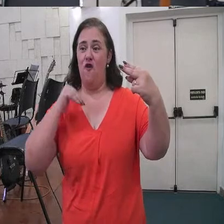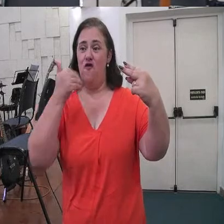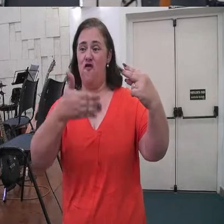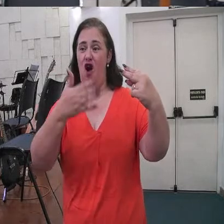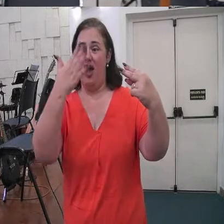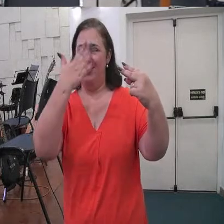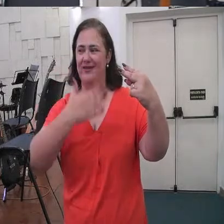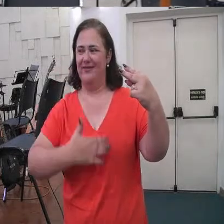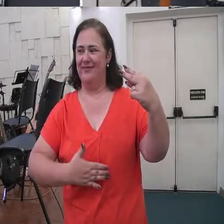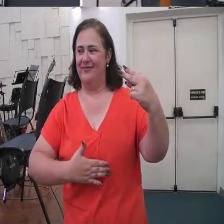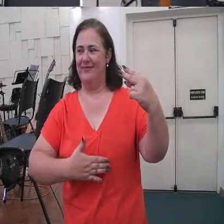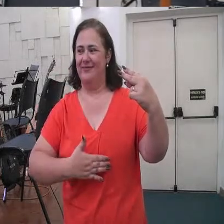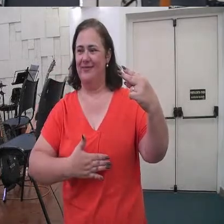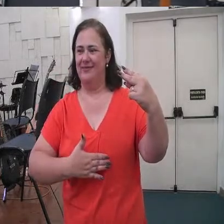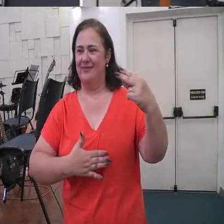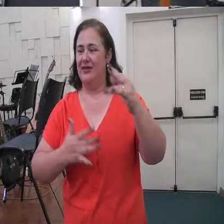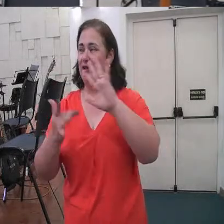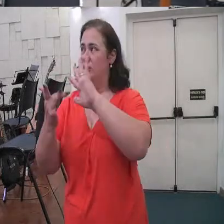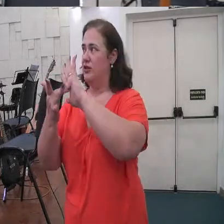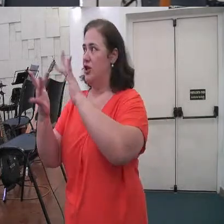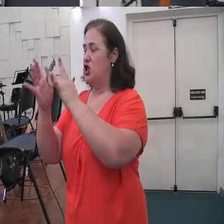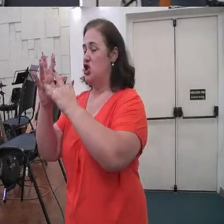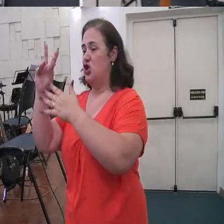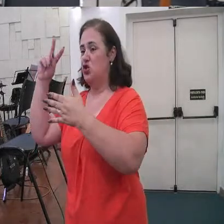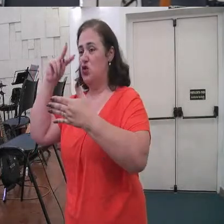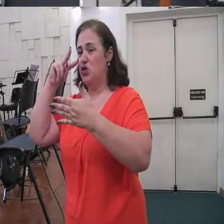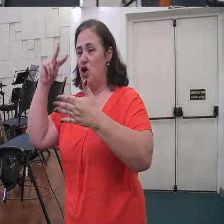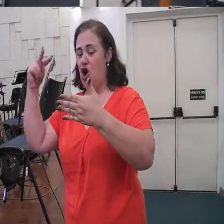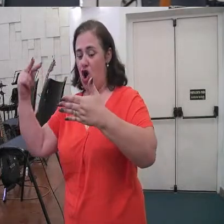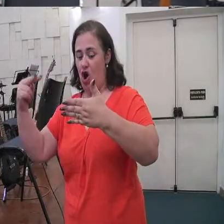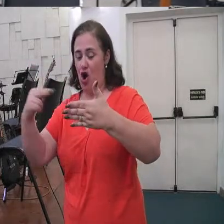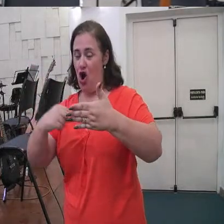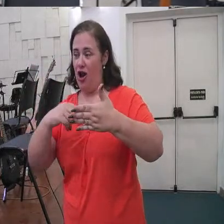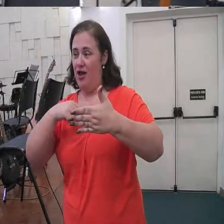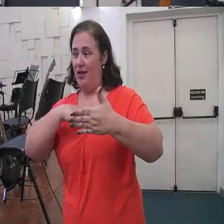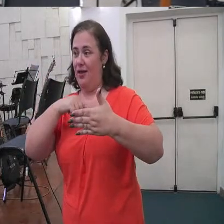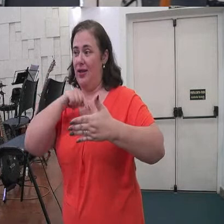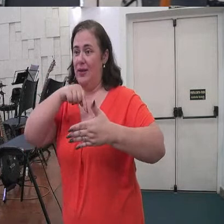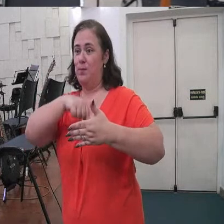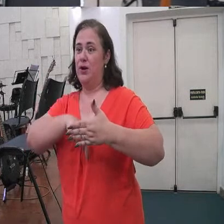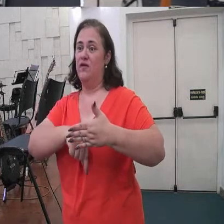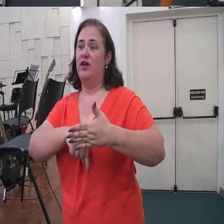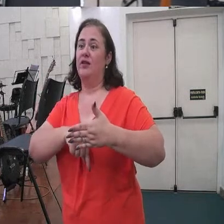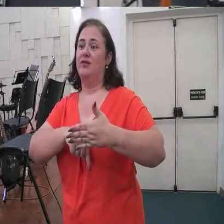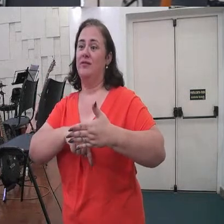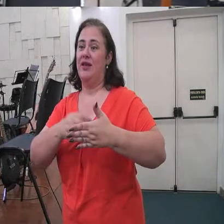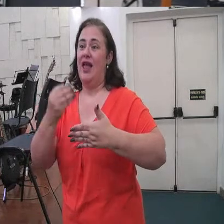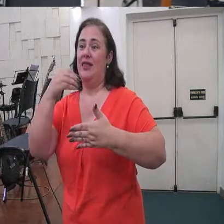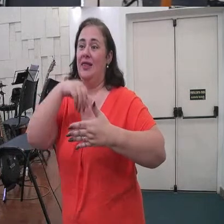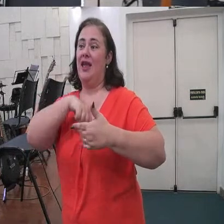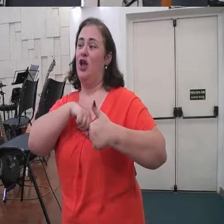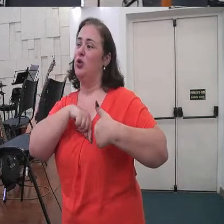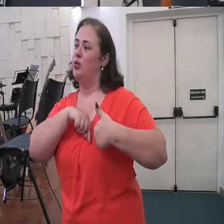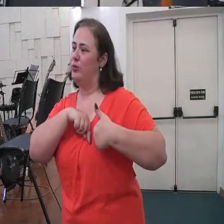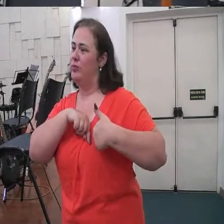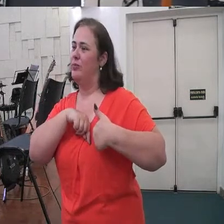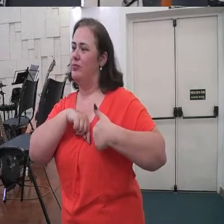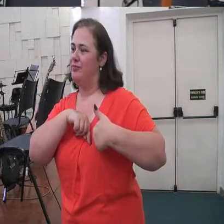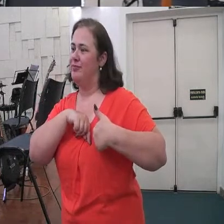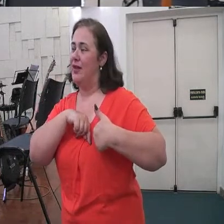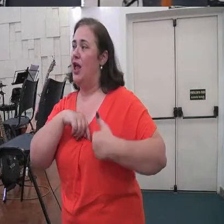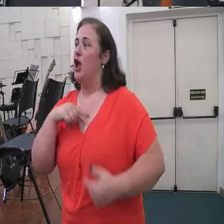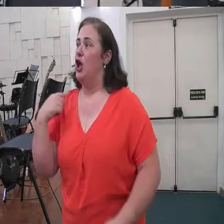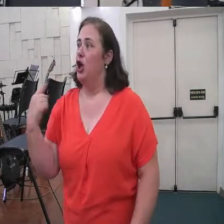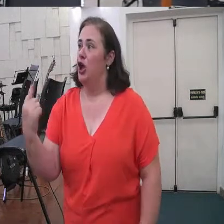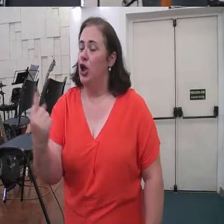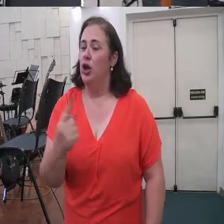11:6. De fato, sem fé, é impossível agradar a Deus, porquanto é necessário que aquele